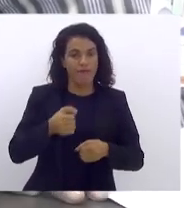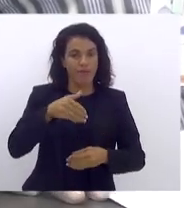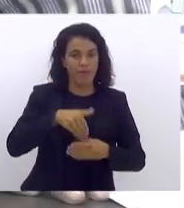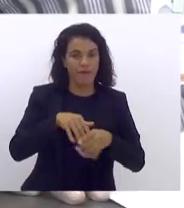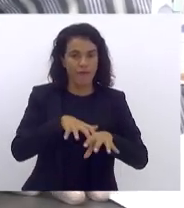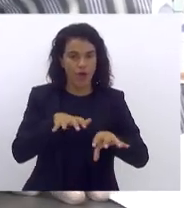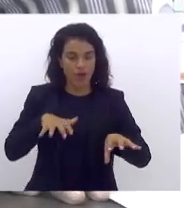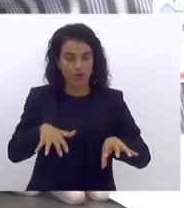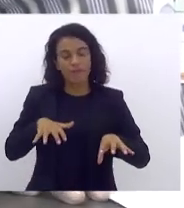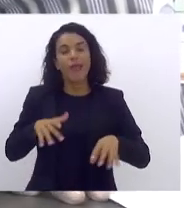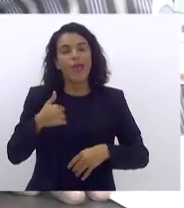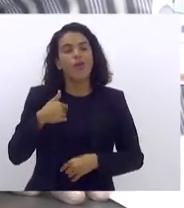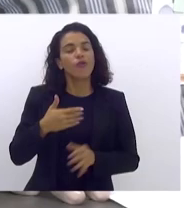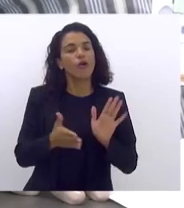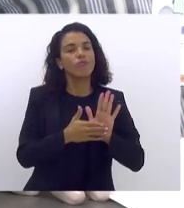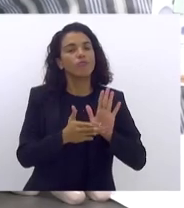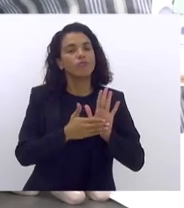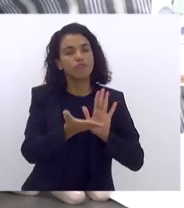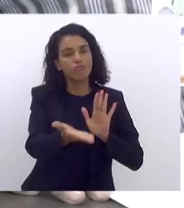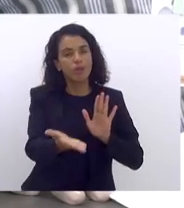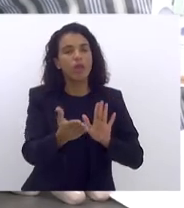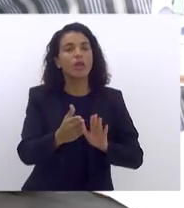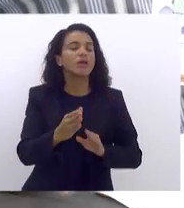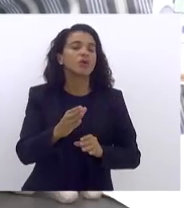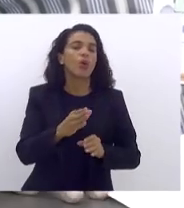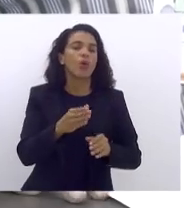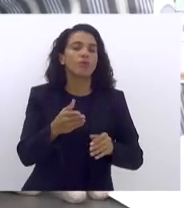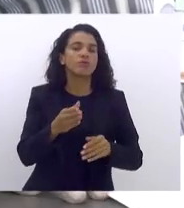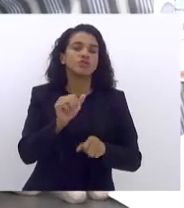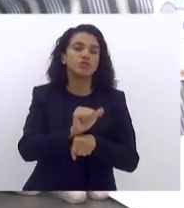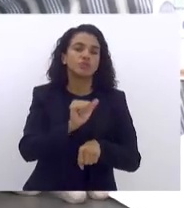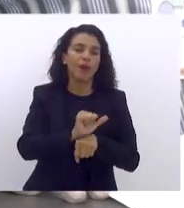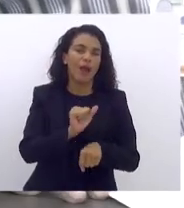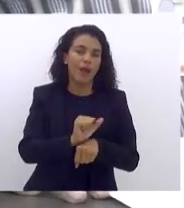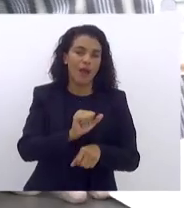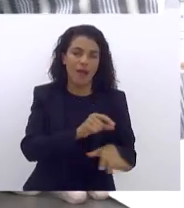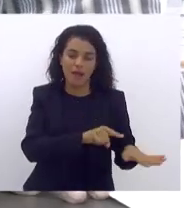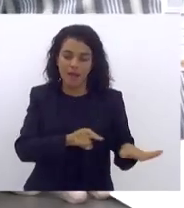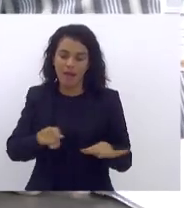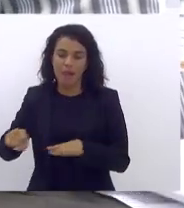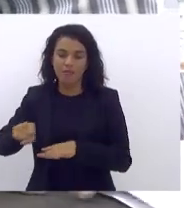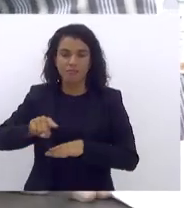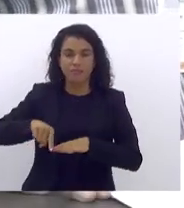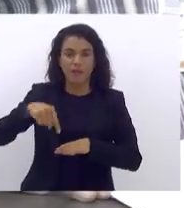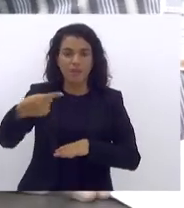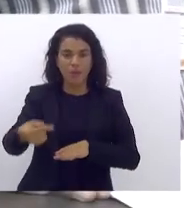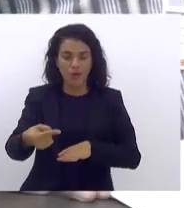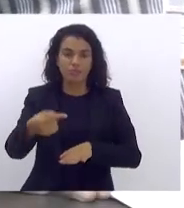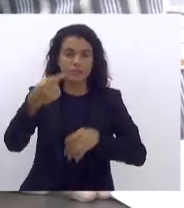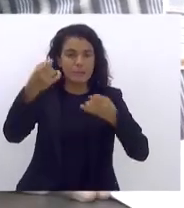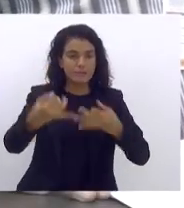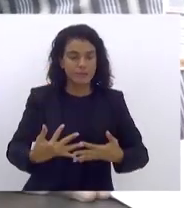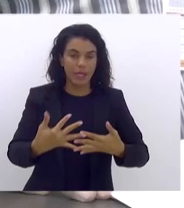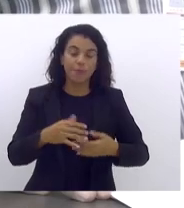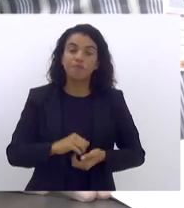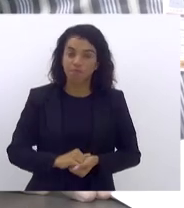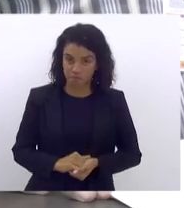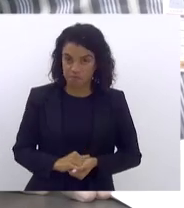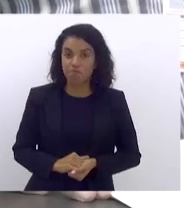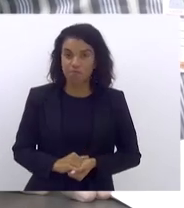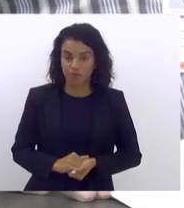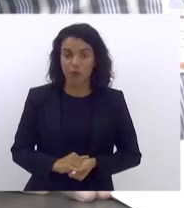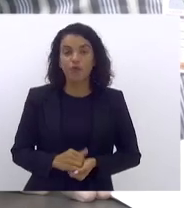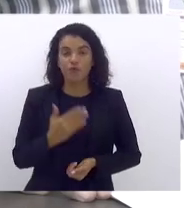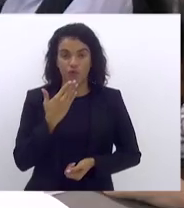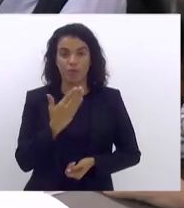separados, e eu propor para Vossa Excelência passar para a próxima sessão, para eles poderem sustentar seus votos em separado. Vou pedir para